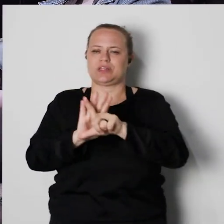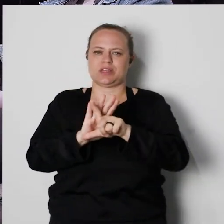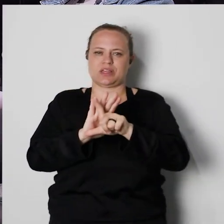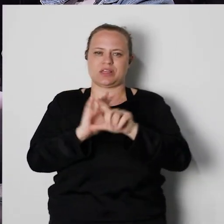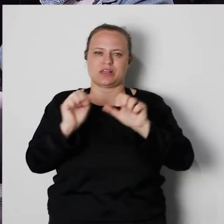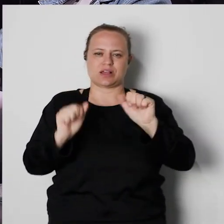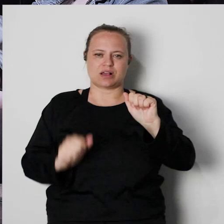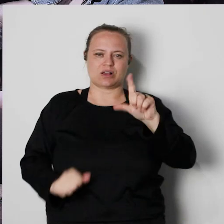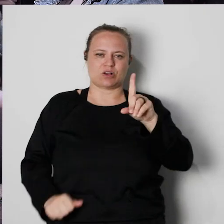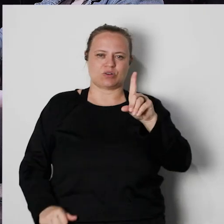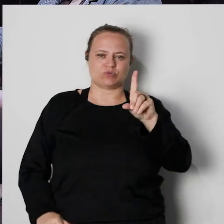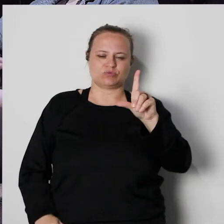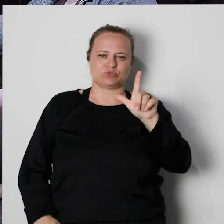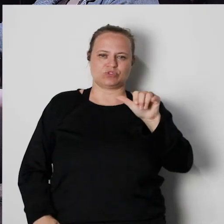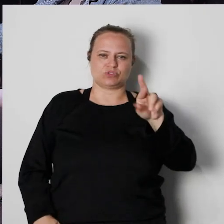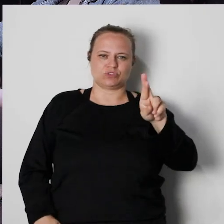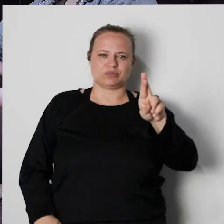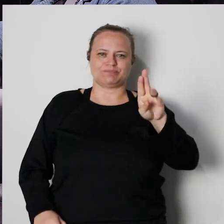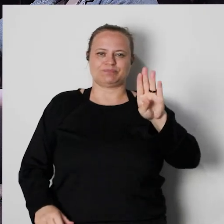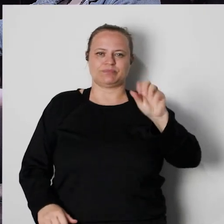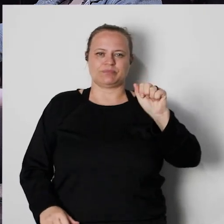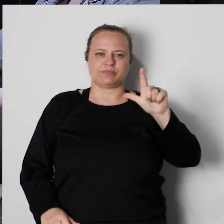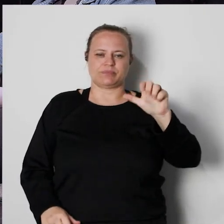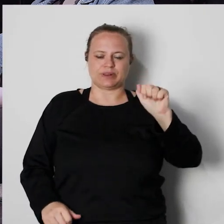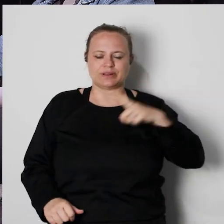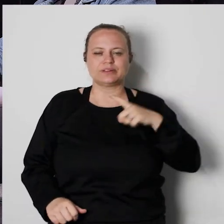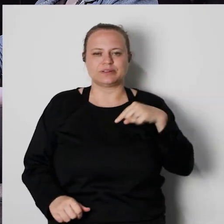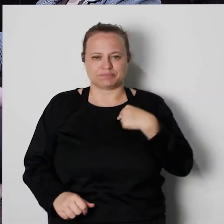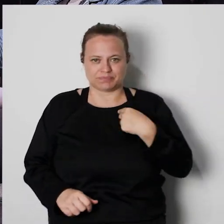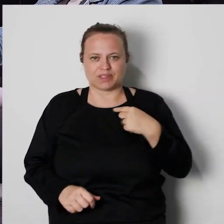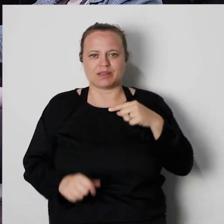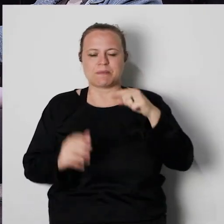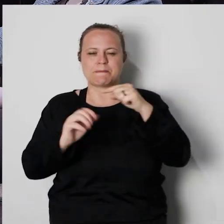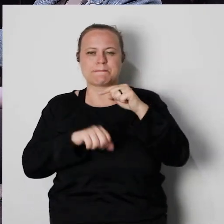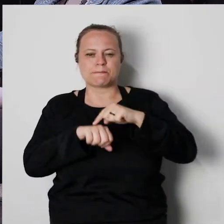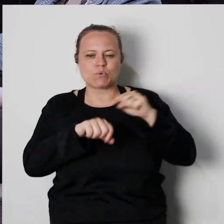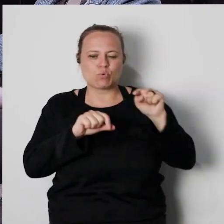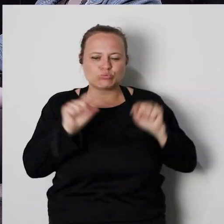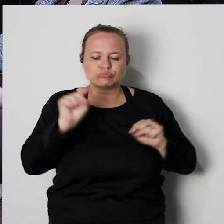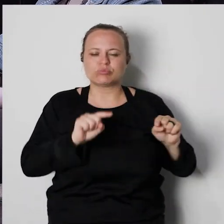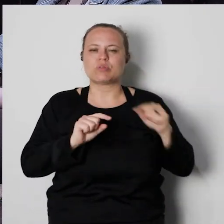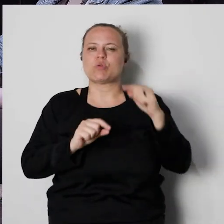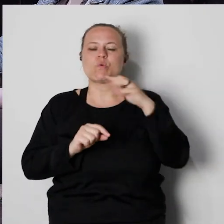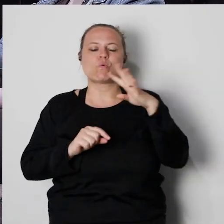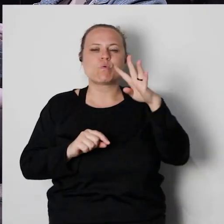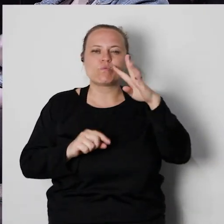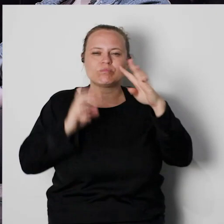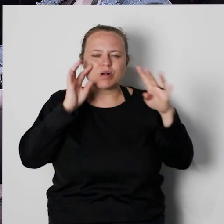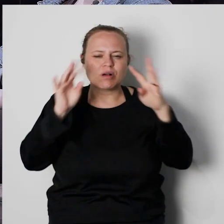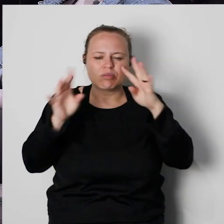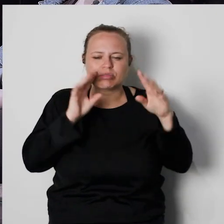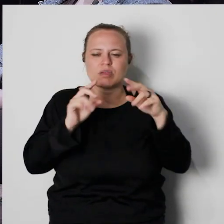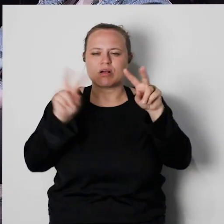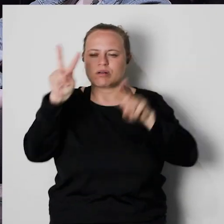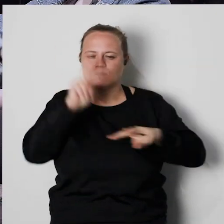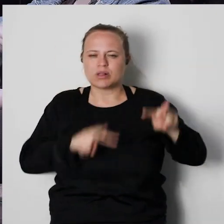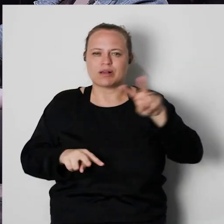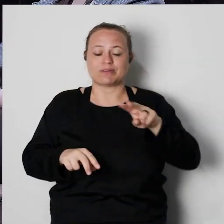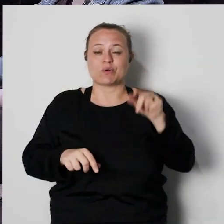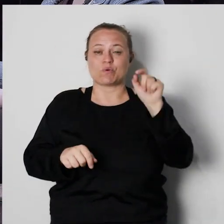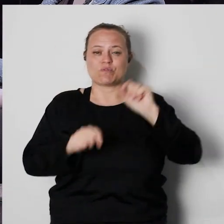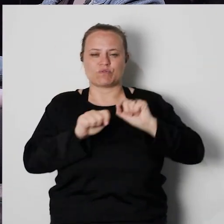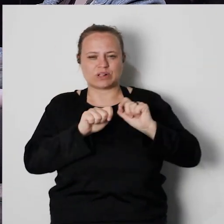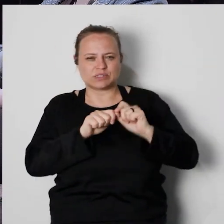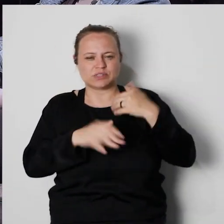nos preparar para a articulação que foi feita em pandemia pela Lei Aldir Blanc, né? Então, em